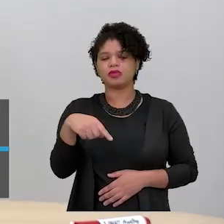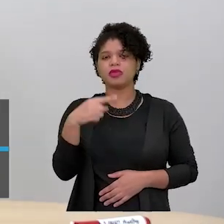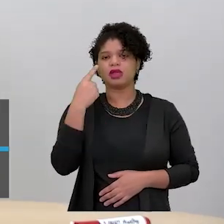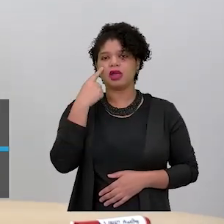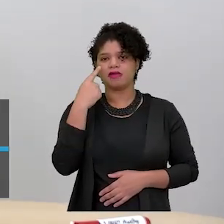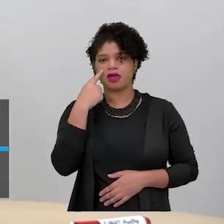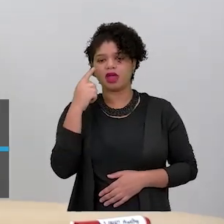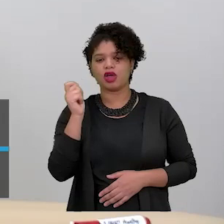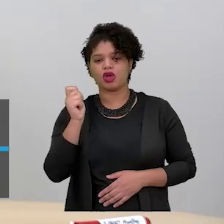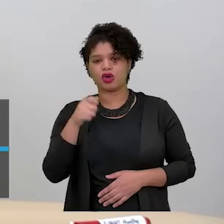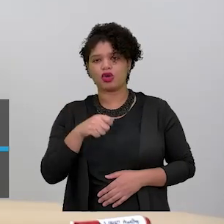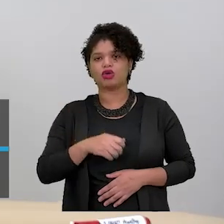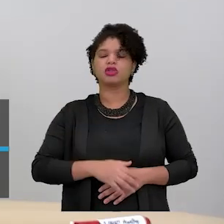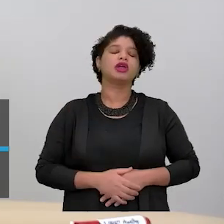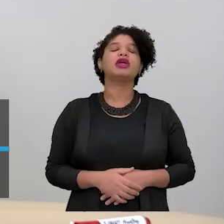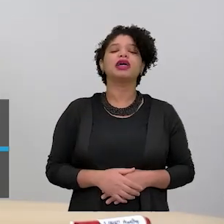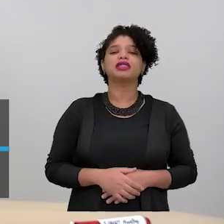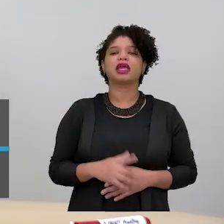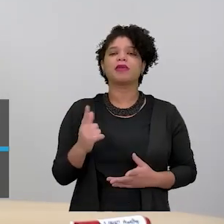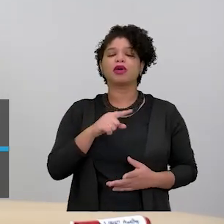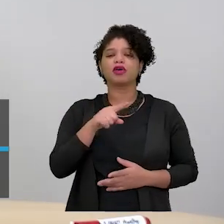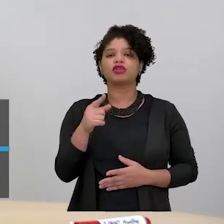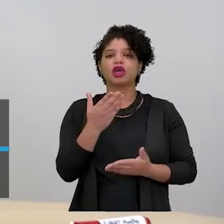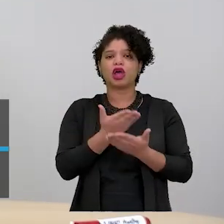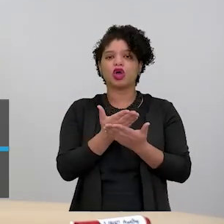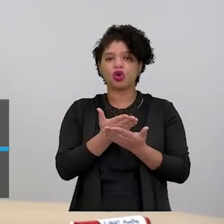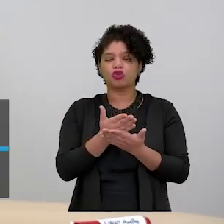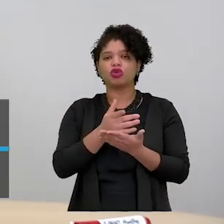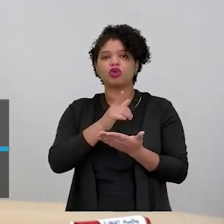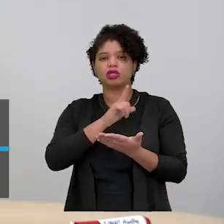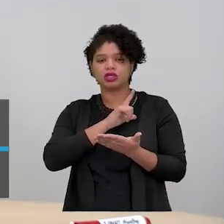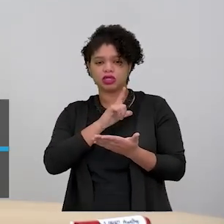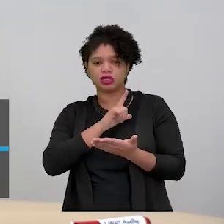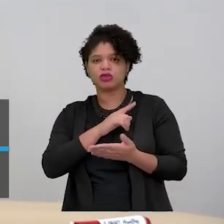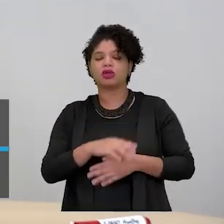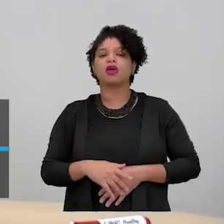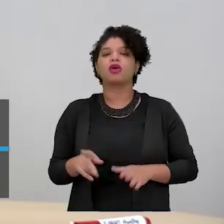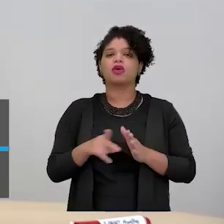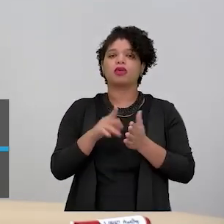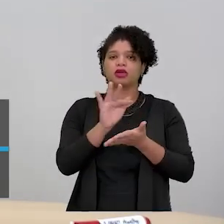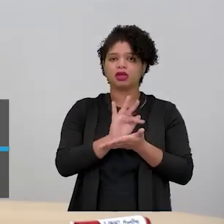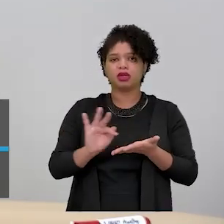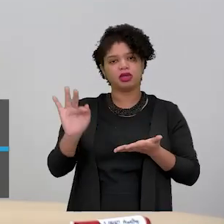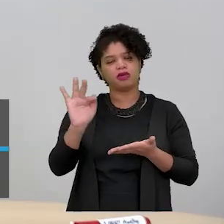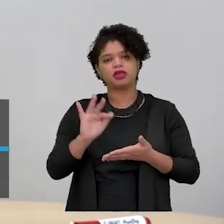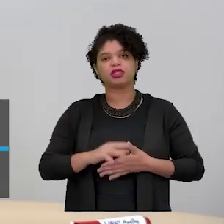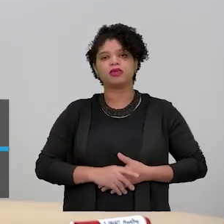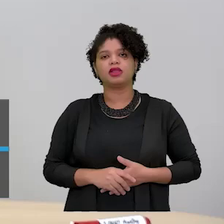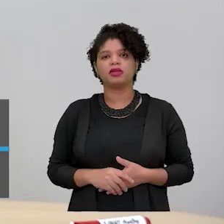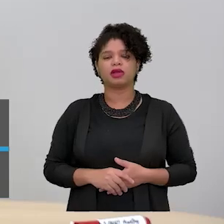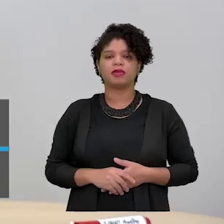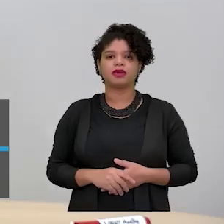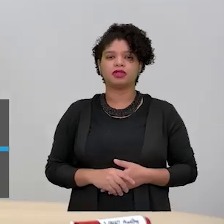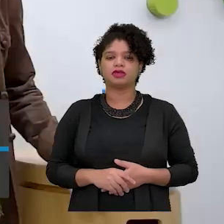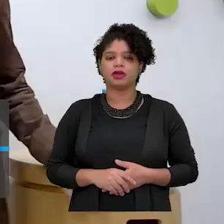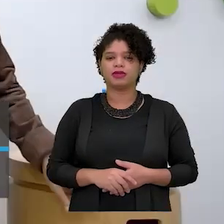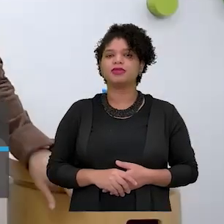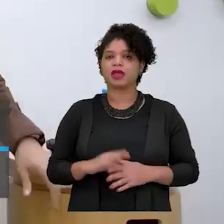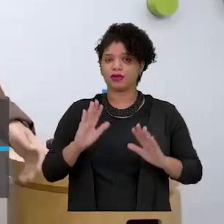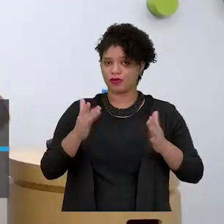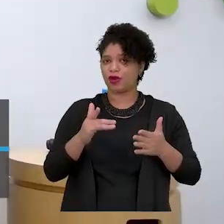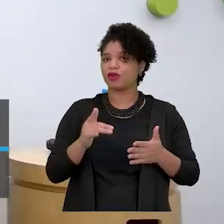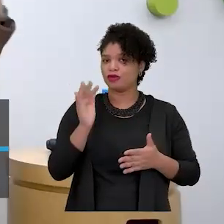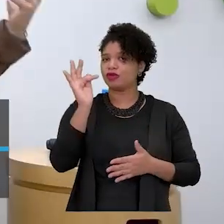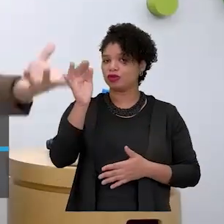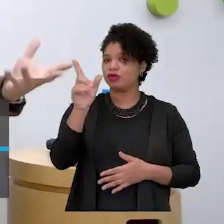eu desejo para a minha vida de estudante, eu quero ir à faculdade e continuar tendo foco no estudo. Boa, é porque